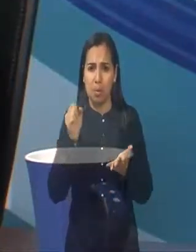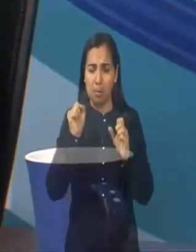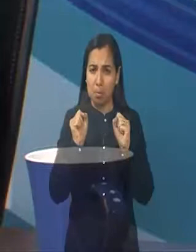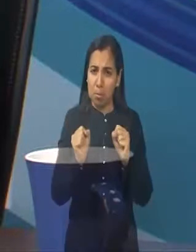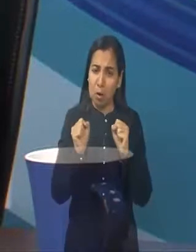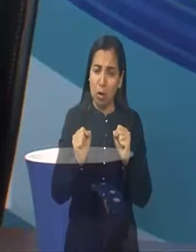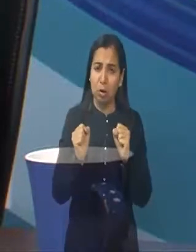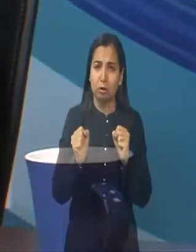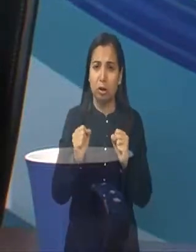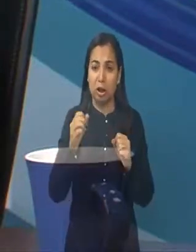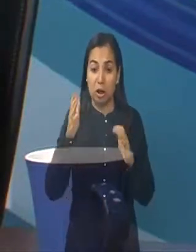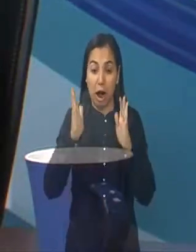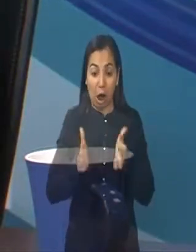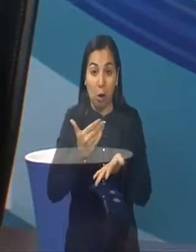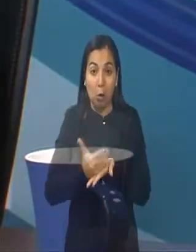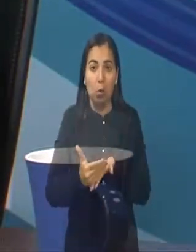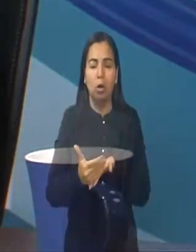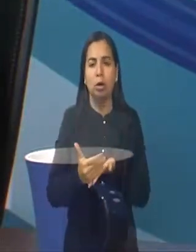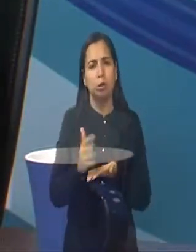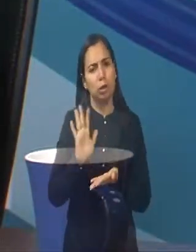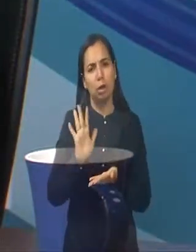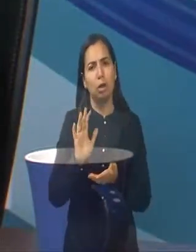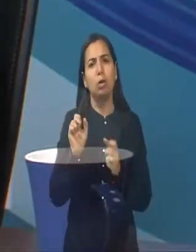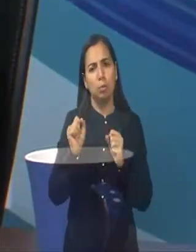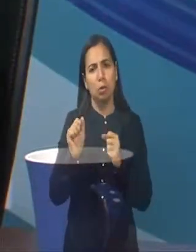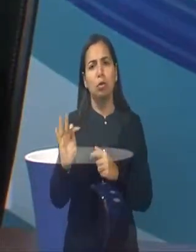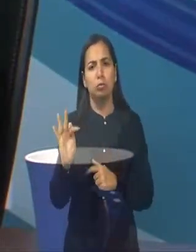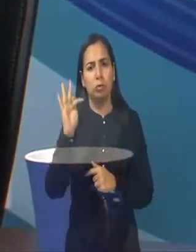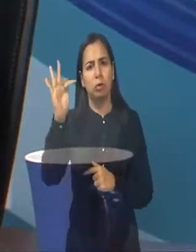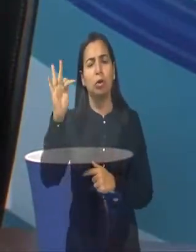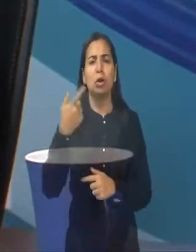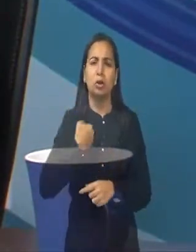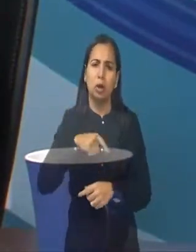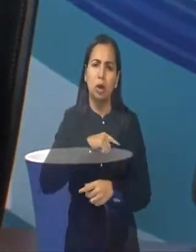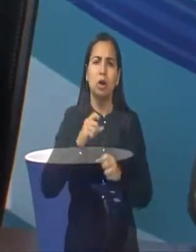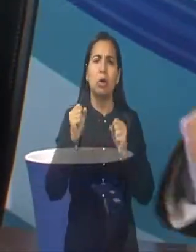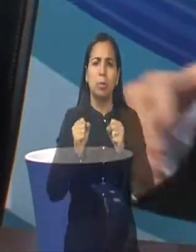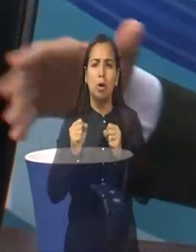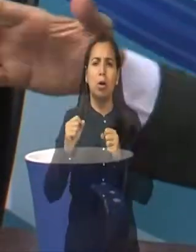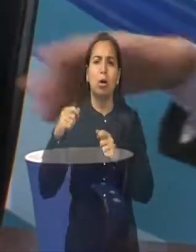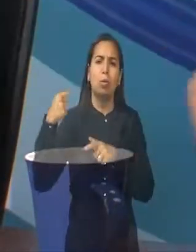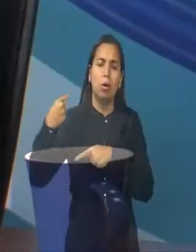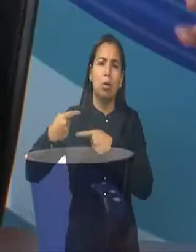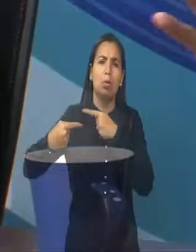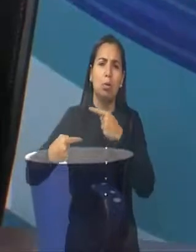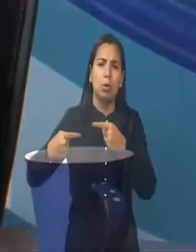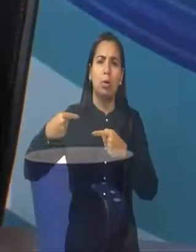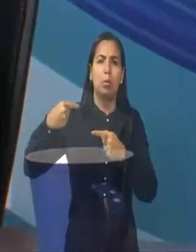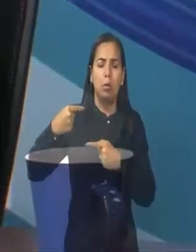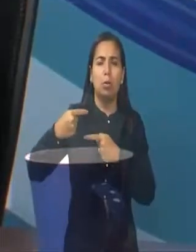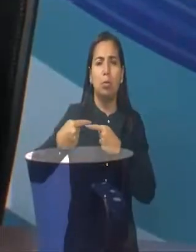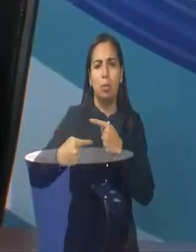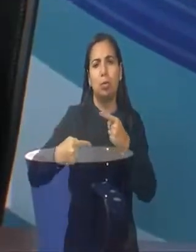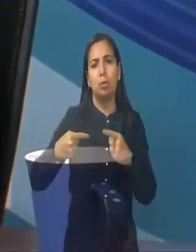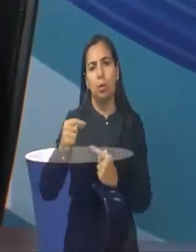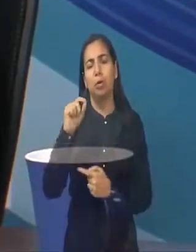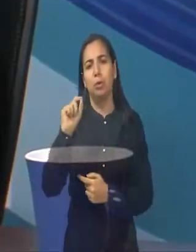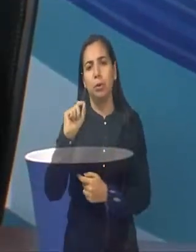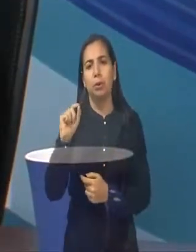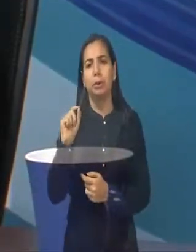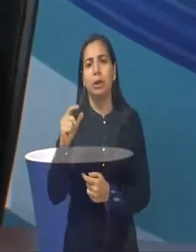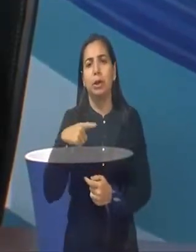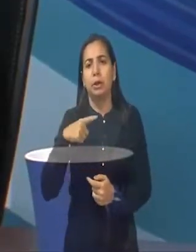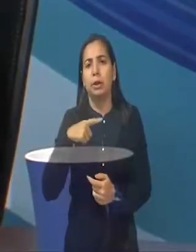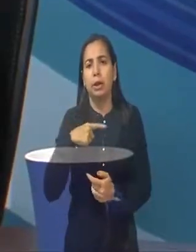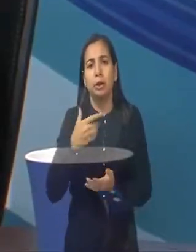10 mil anos. Pode ser que nós ainda tenhamos muitas gerações dessa marcha triunfal. né? E